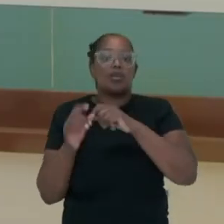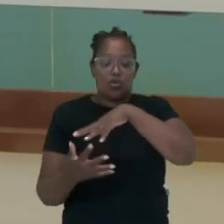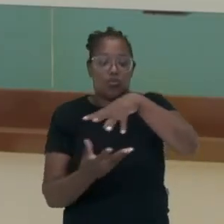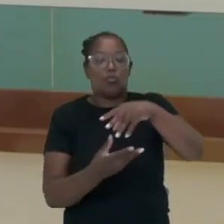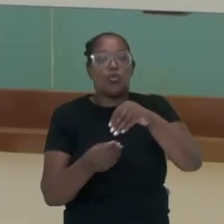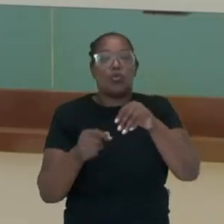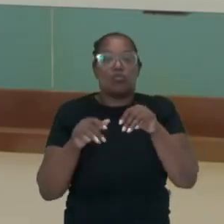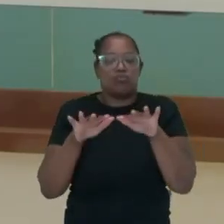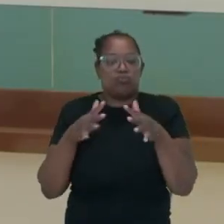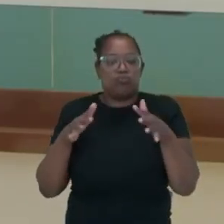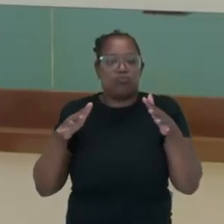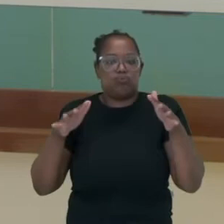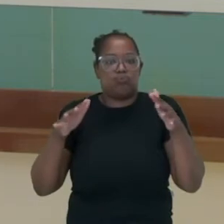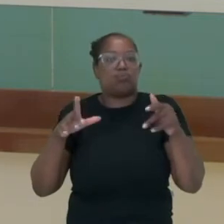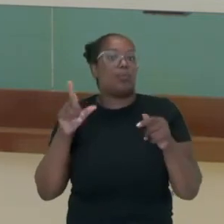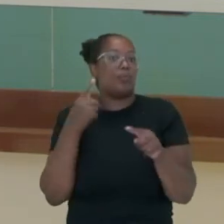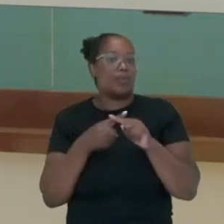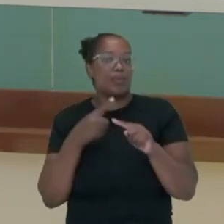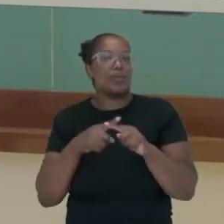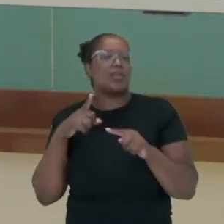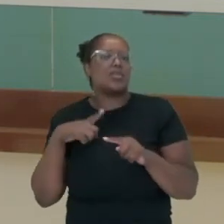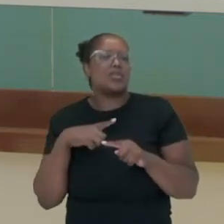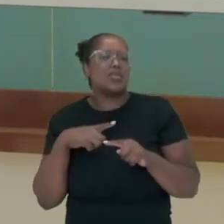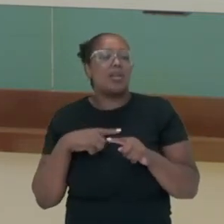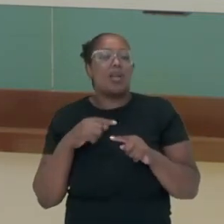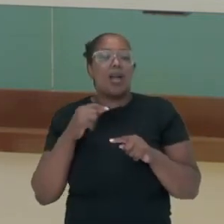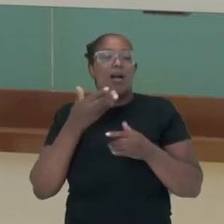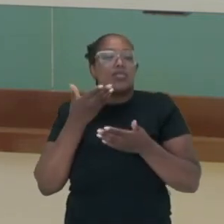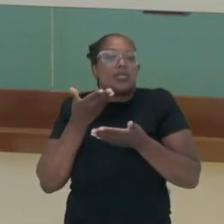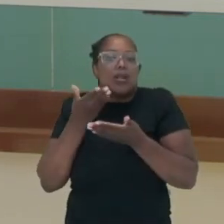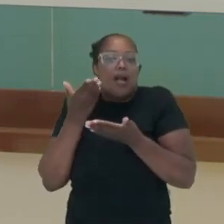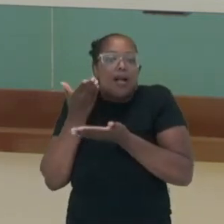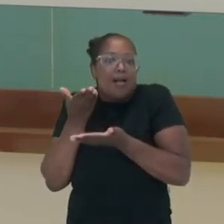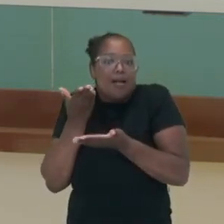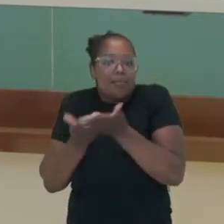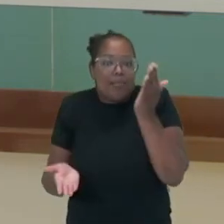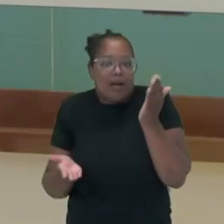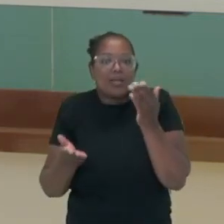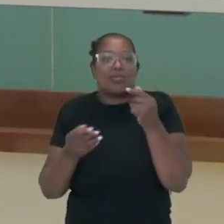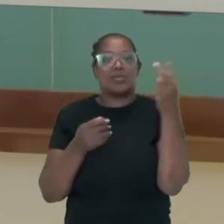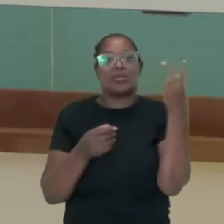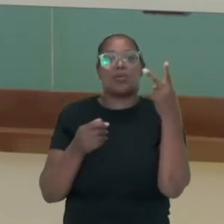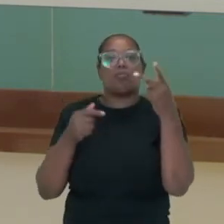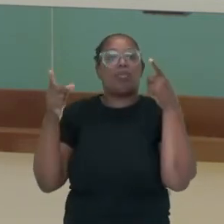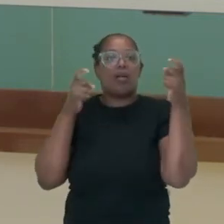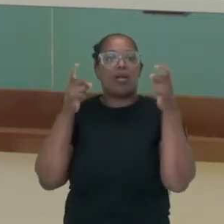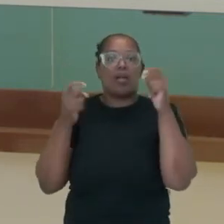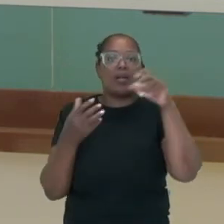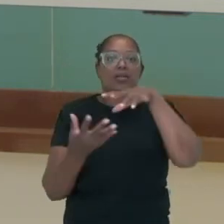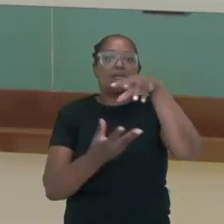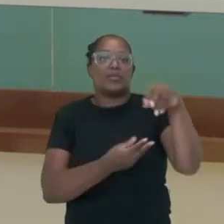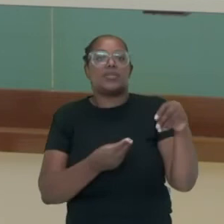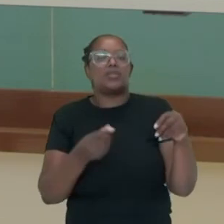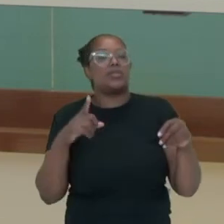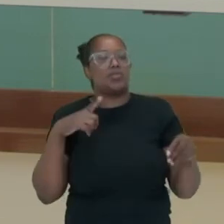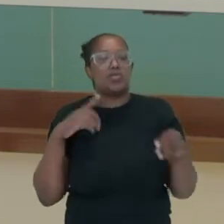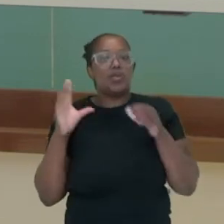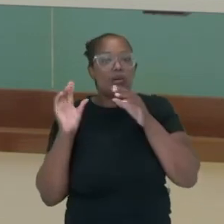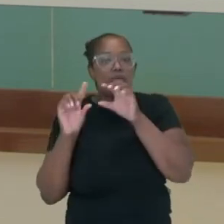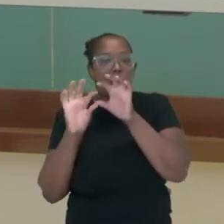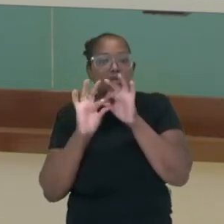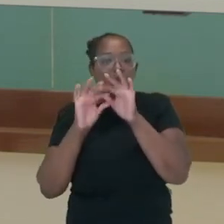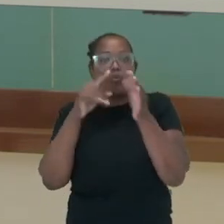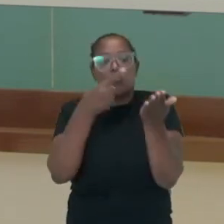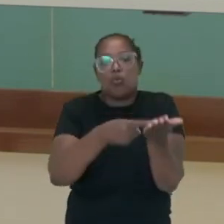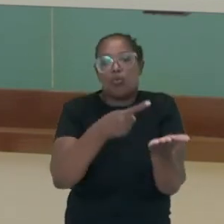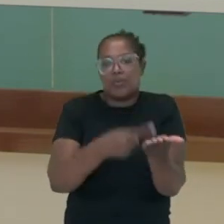de contas, mal tínhamos saído da Segunda Guerra Mundial. Então essa situação de estabelecer um Pacto de Varsóvia e uma